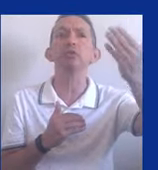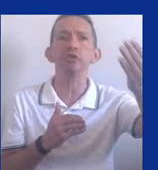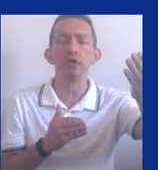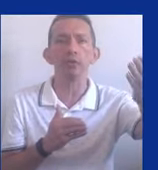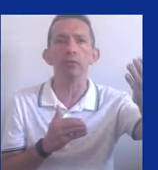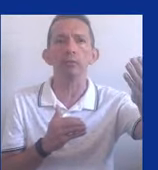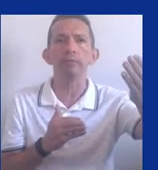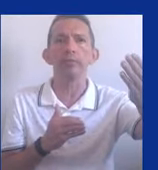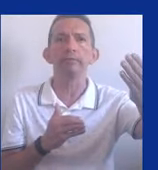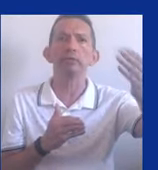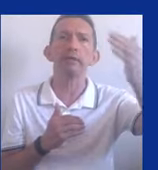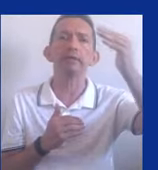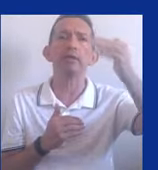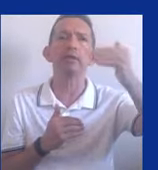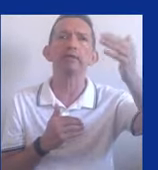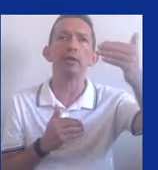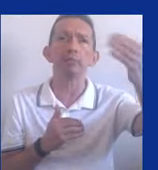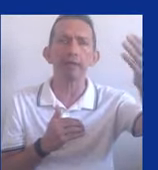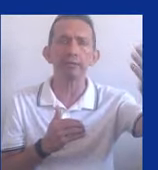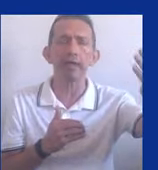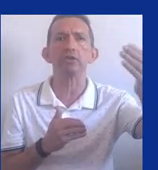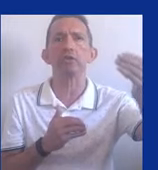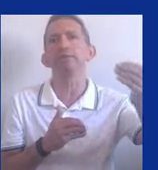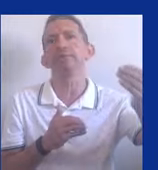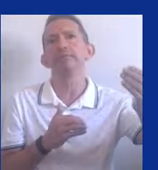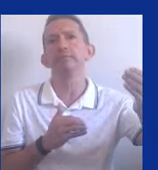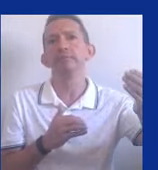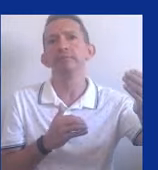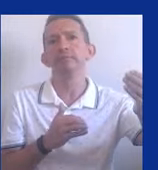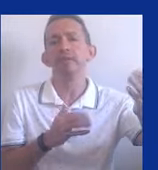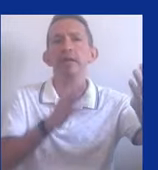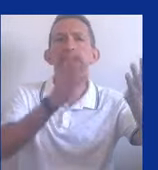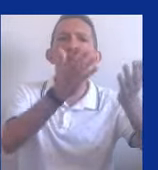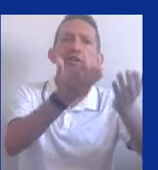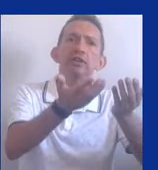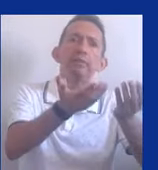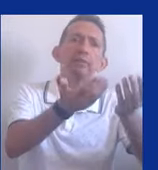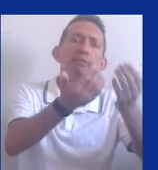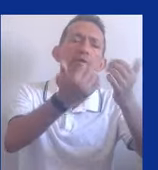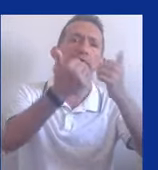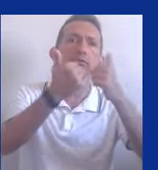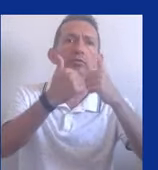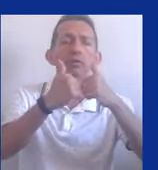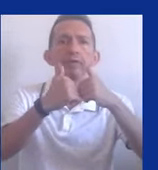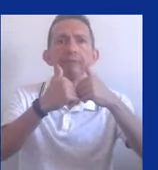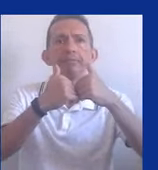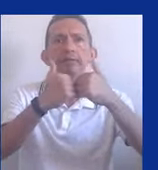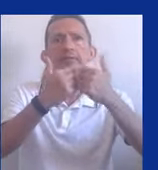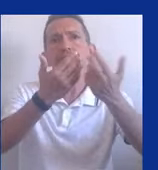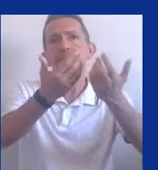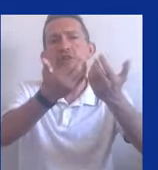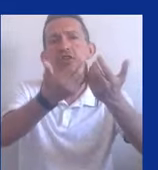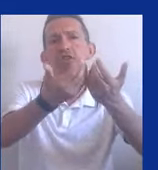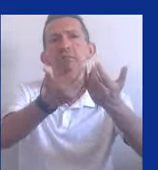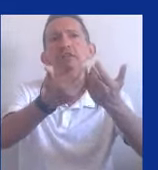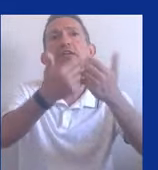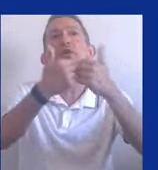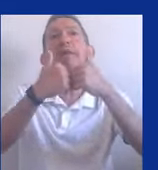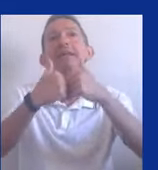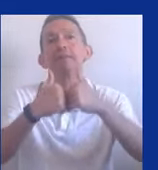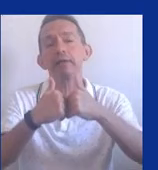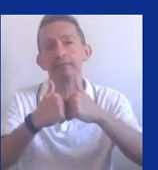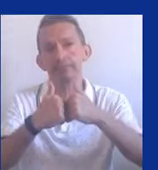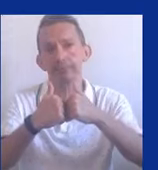do citossol, ou da matriz hialoplasmática. Já a parte que está mais próxima do núcleo, a gente chama